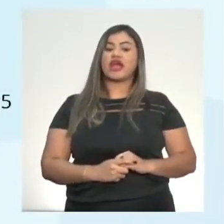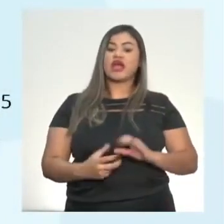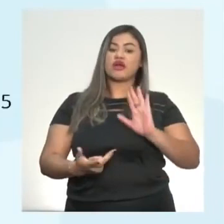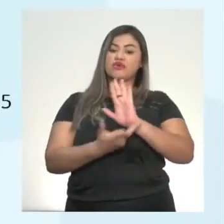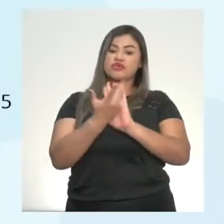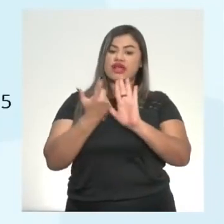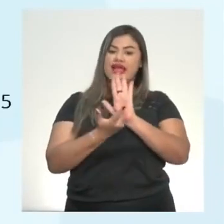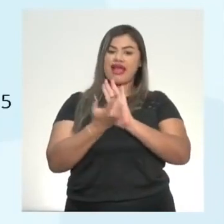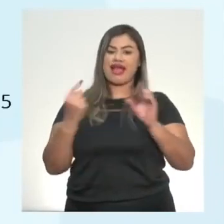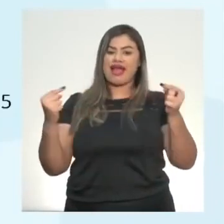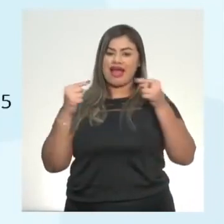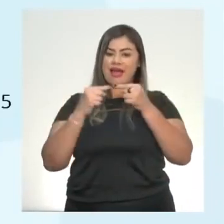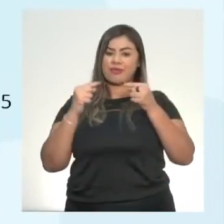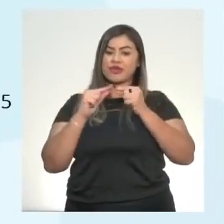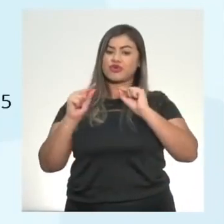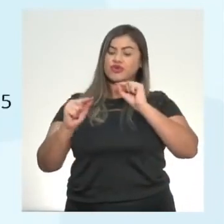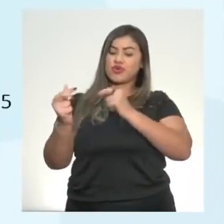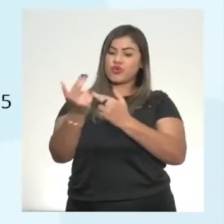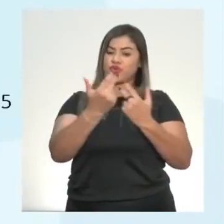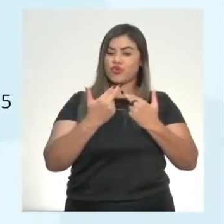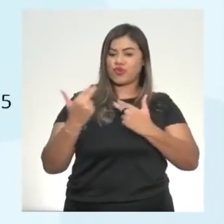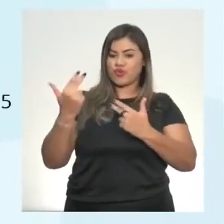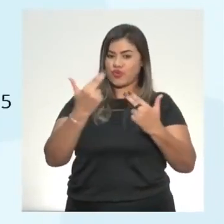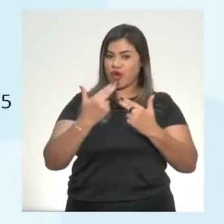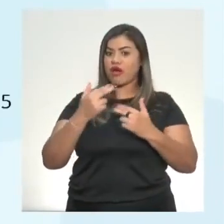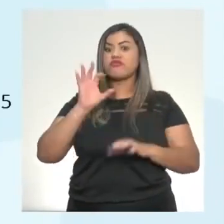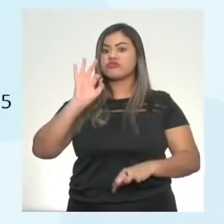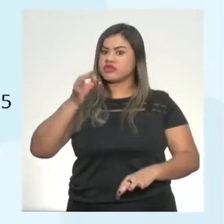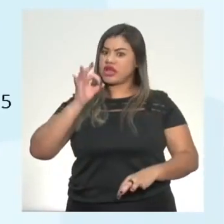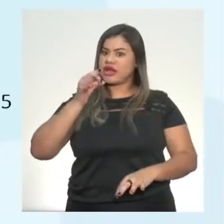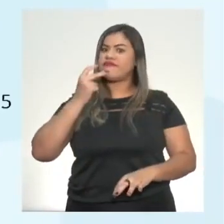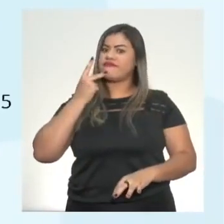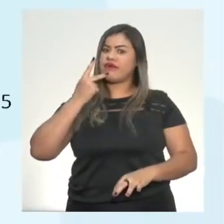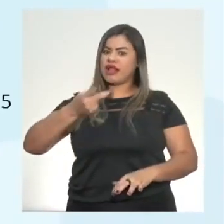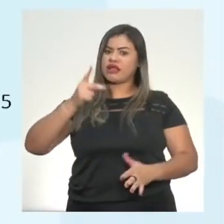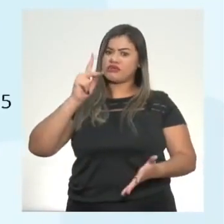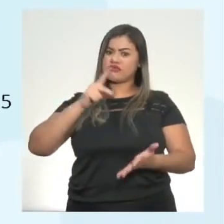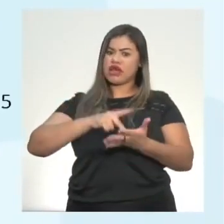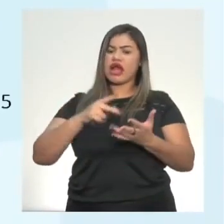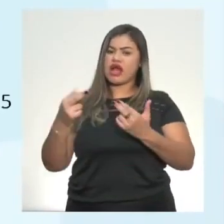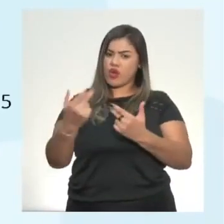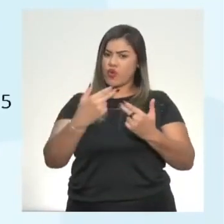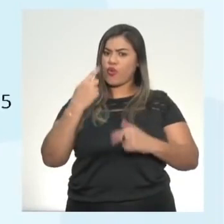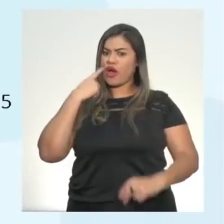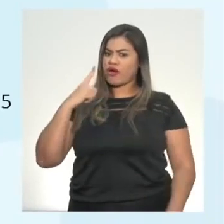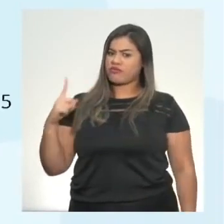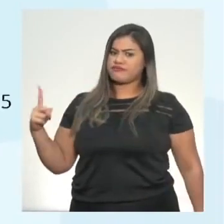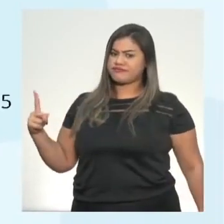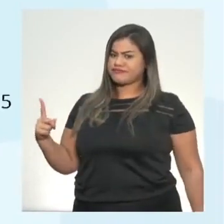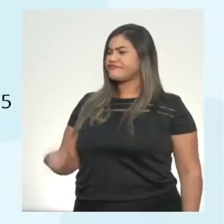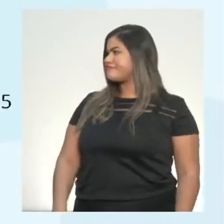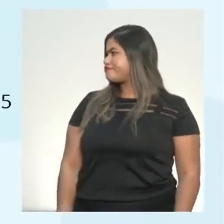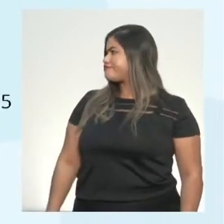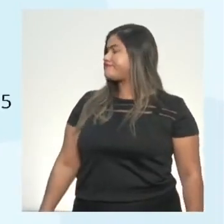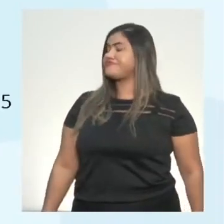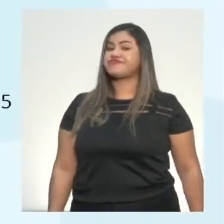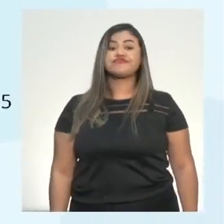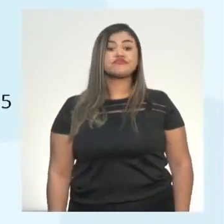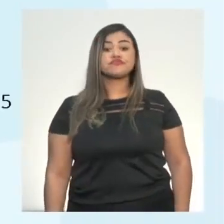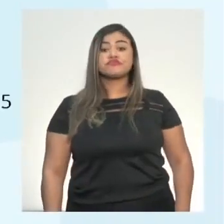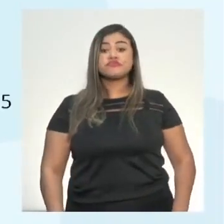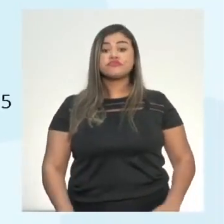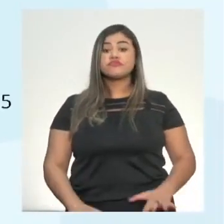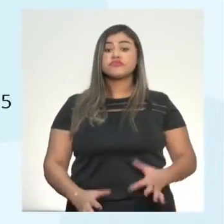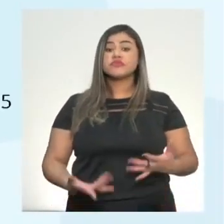figuras são semelhantes. Ele está afirmando para você que elas são semelhantes.